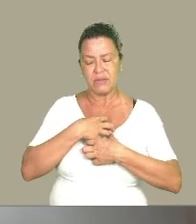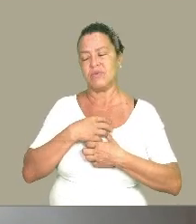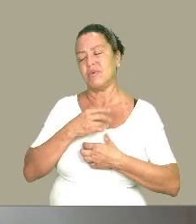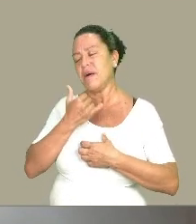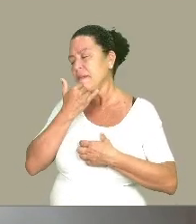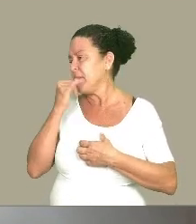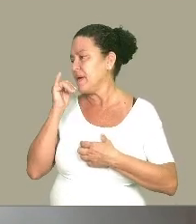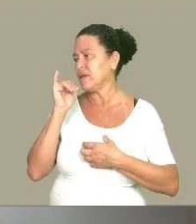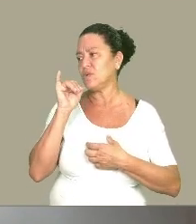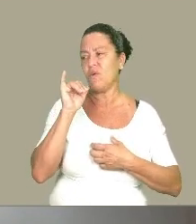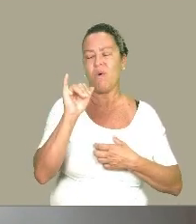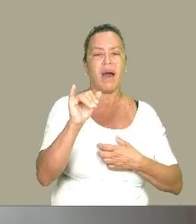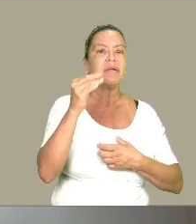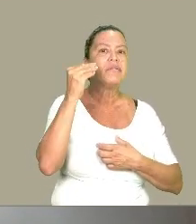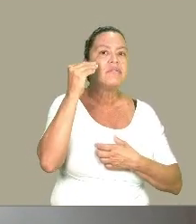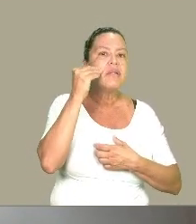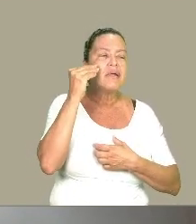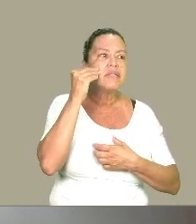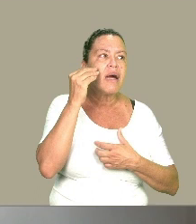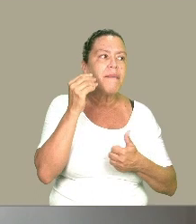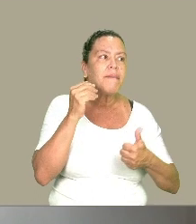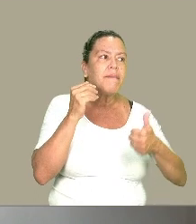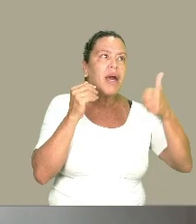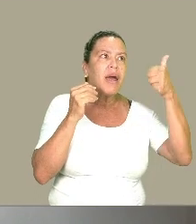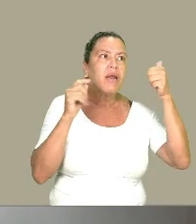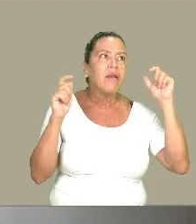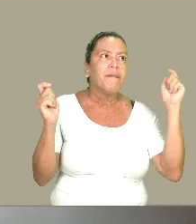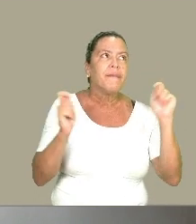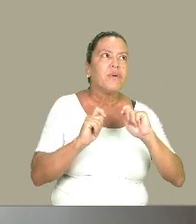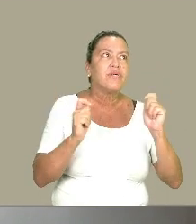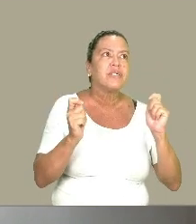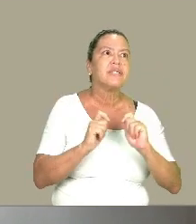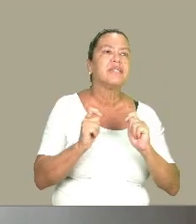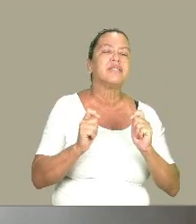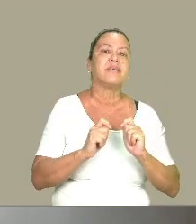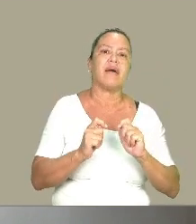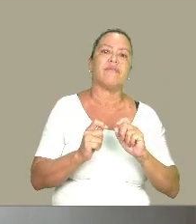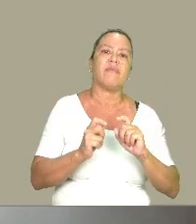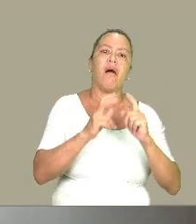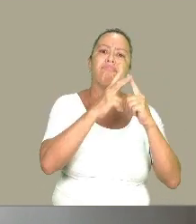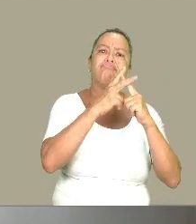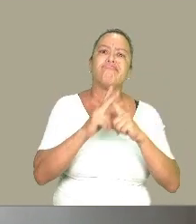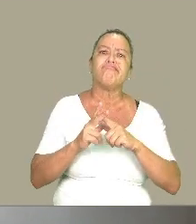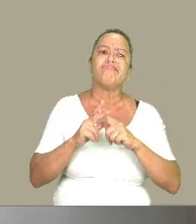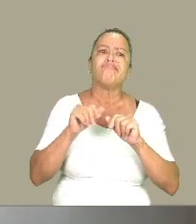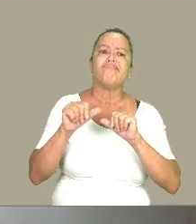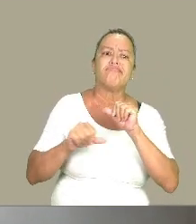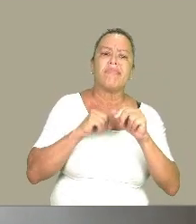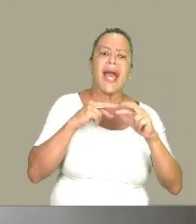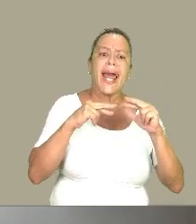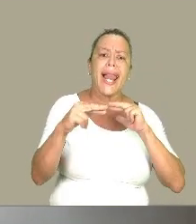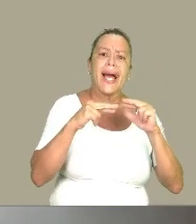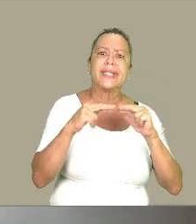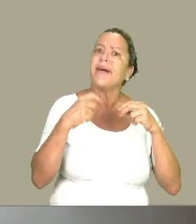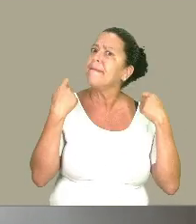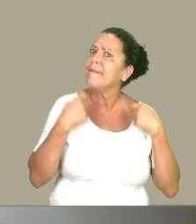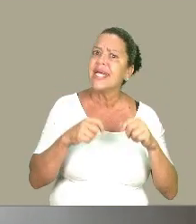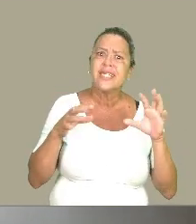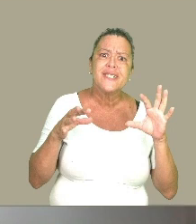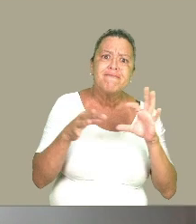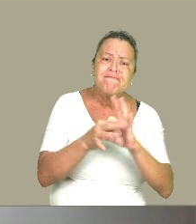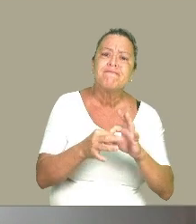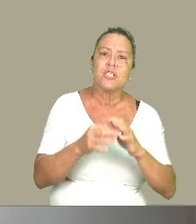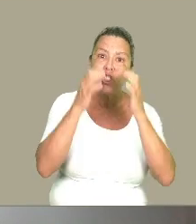né? E tentar da melhor maneira possível restabelecer uma relação de